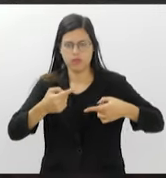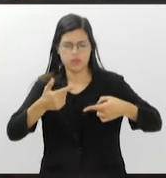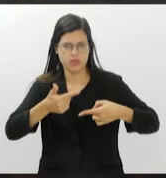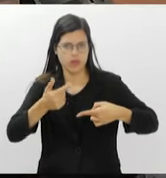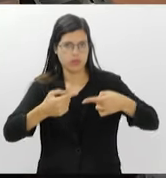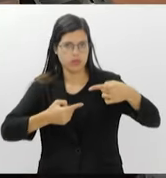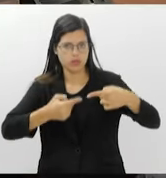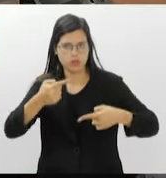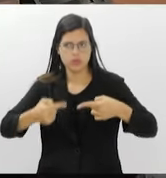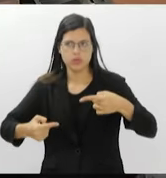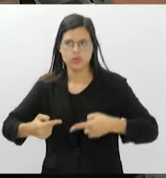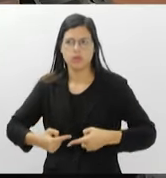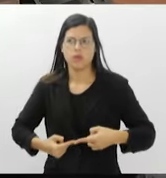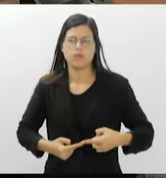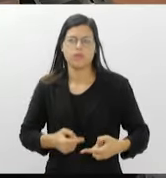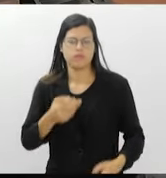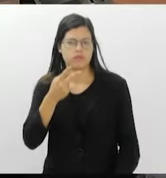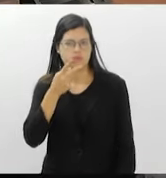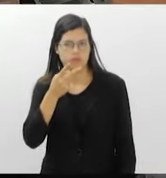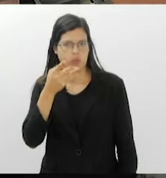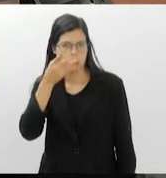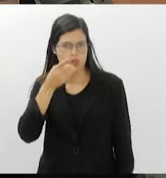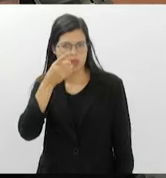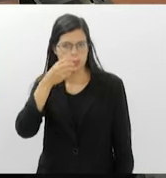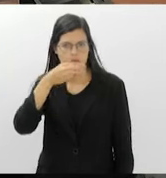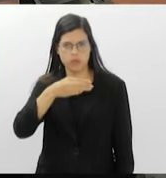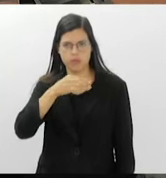ordem, presidente. Deputado Mink, por favor.